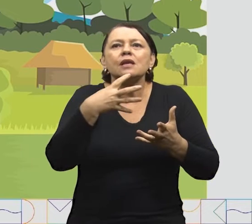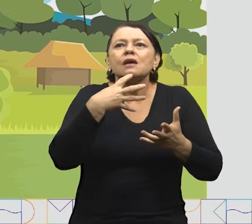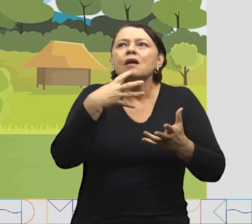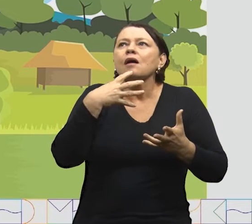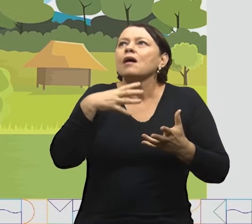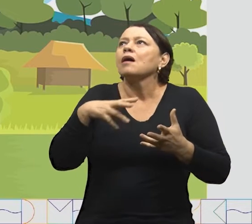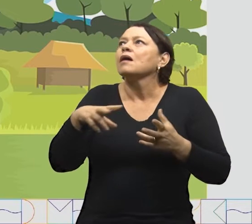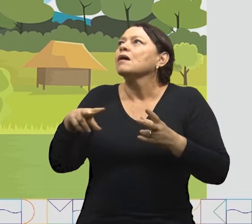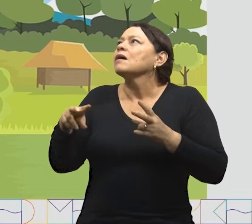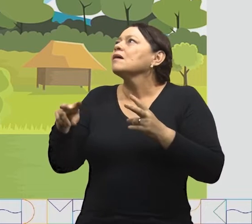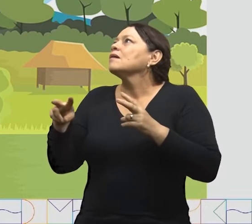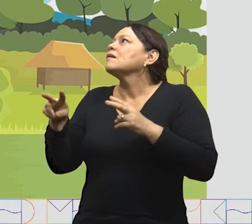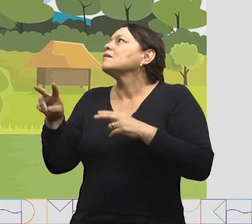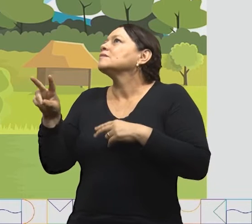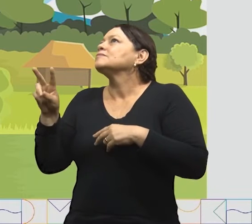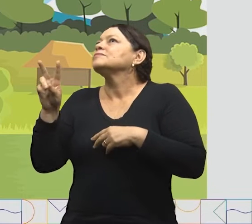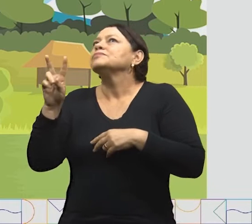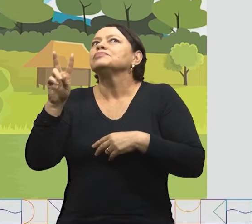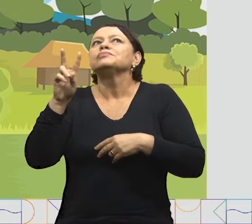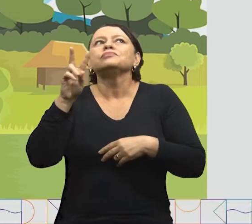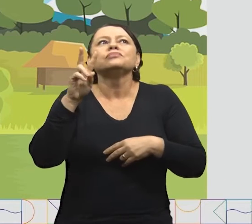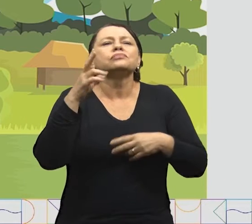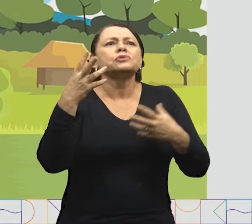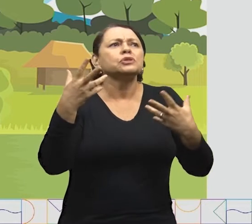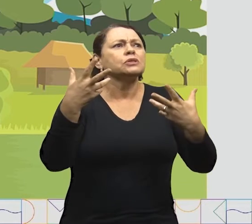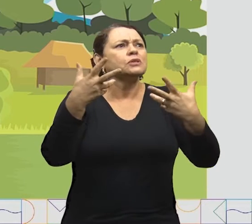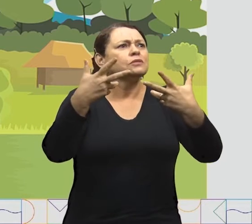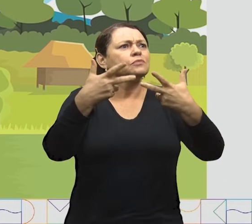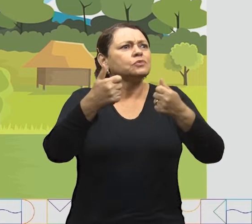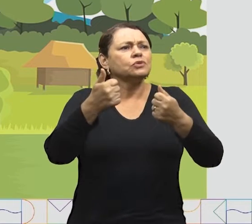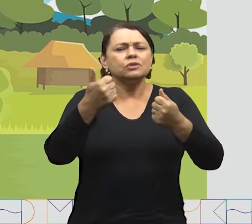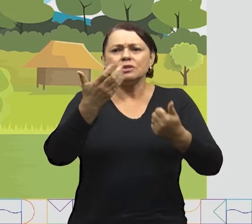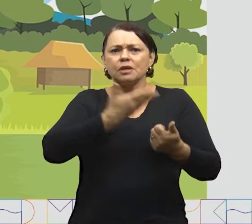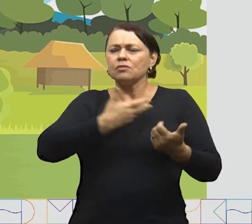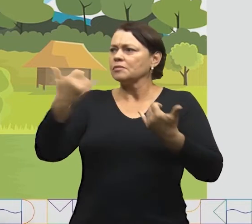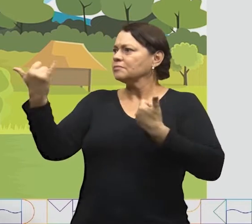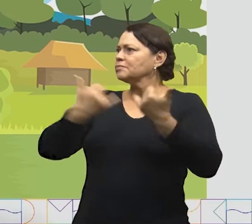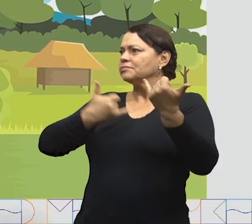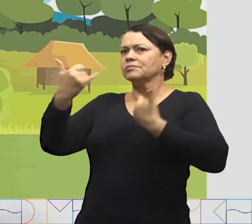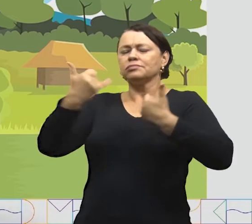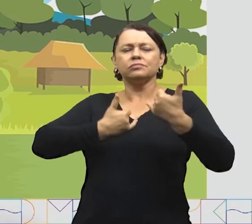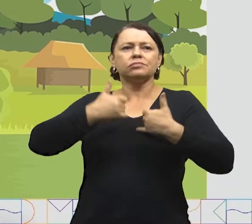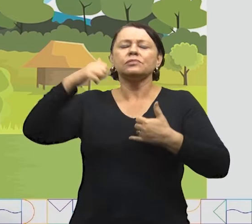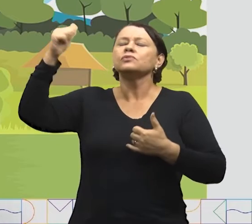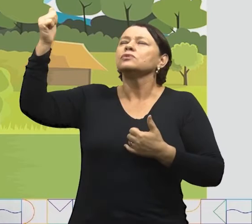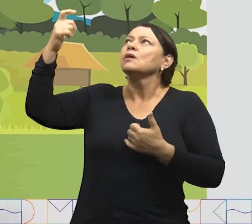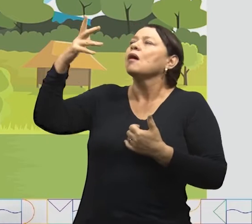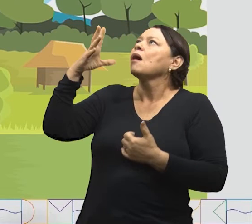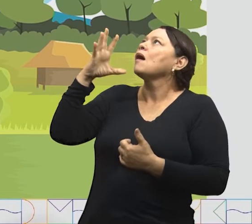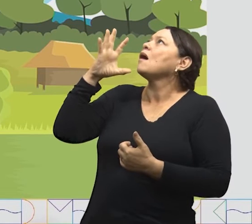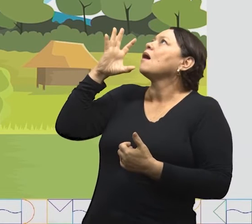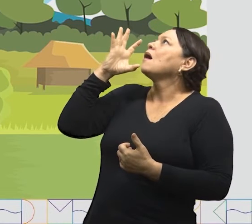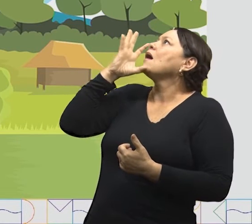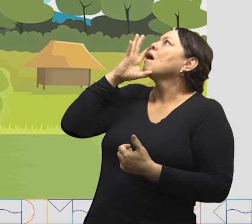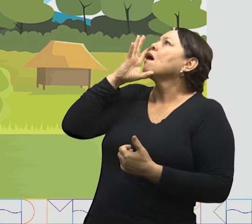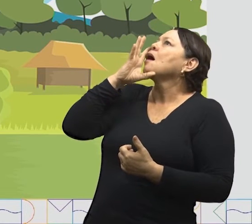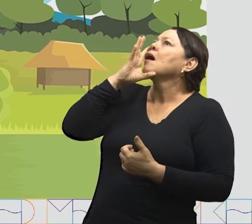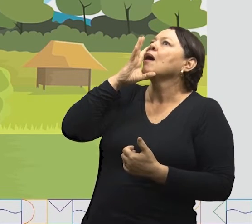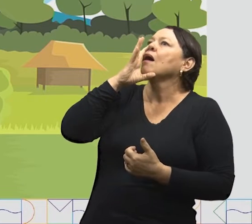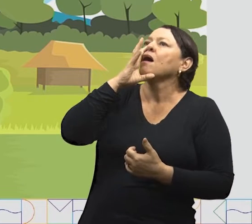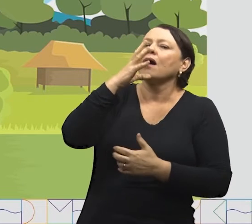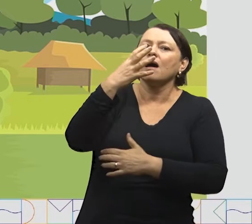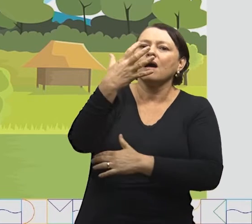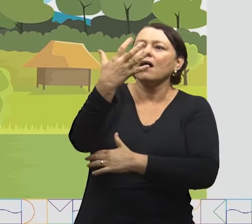e interagir com tanta coisa bonita de que falavam seus amigos. Admirou a luz do sol, o verdor